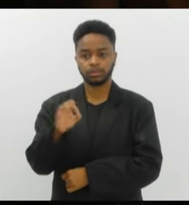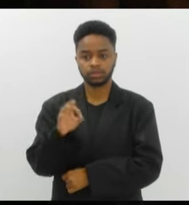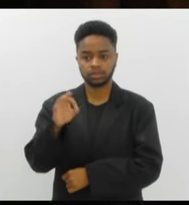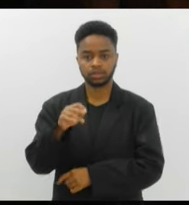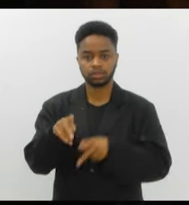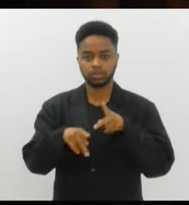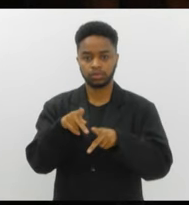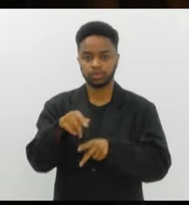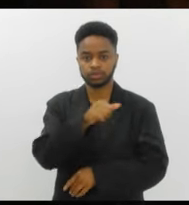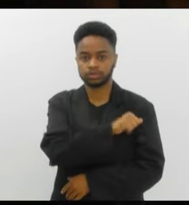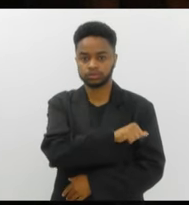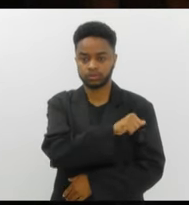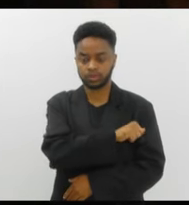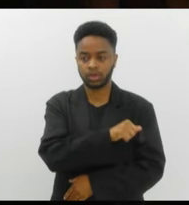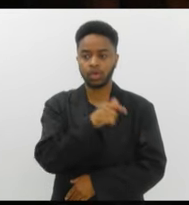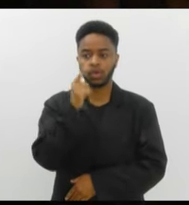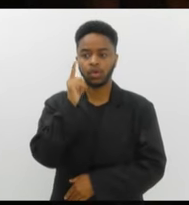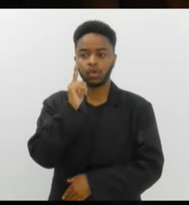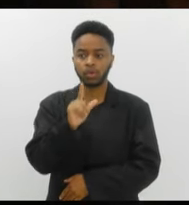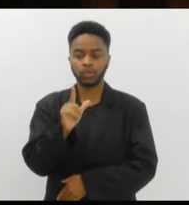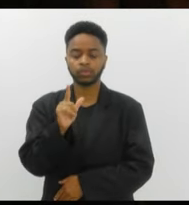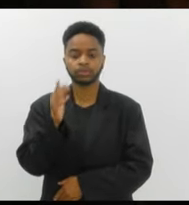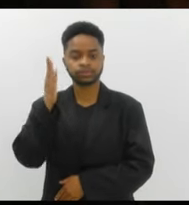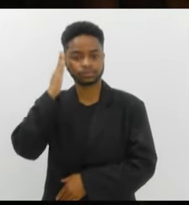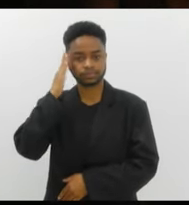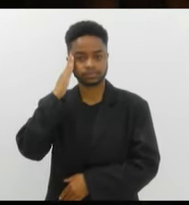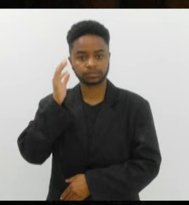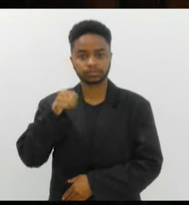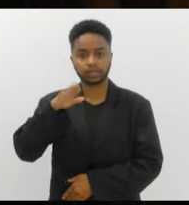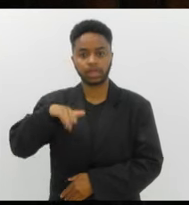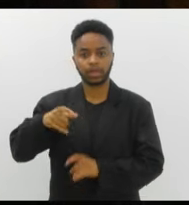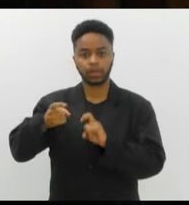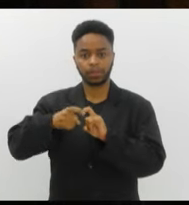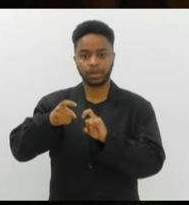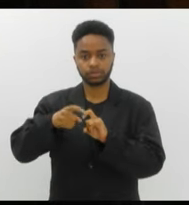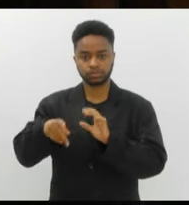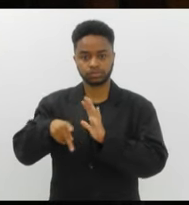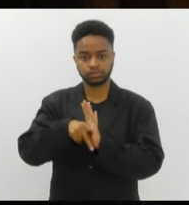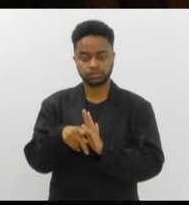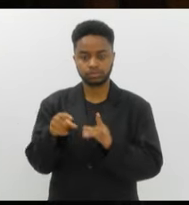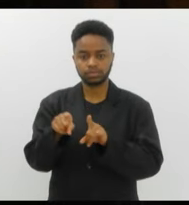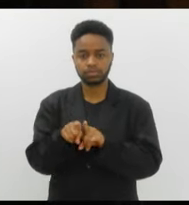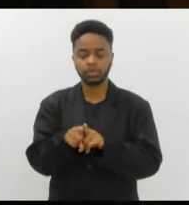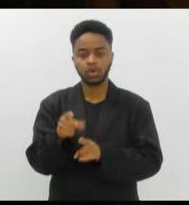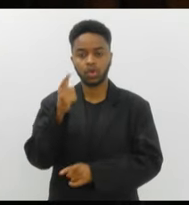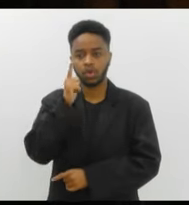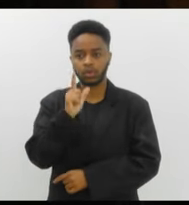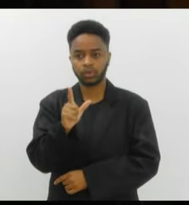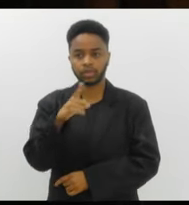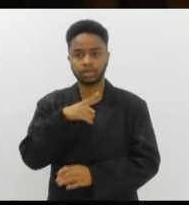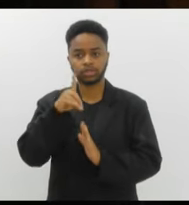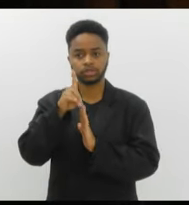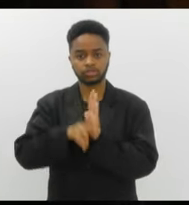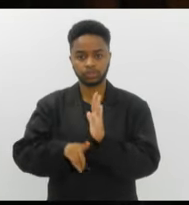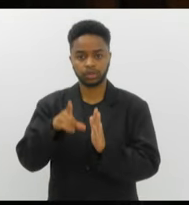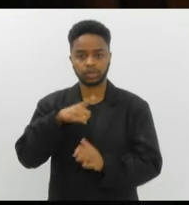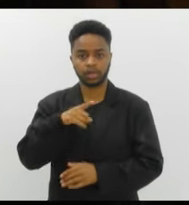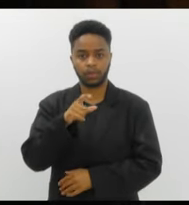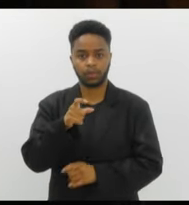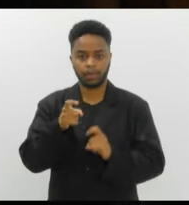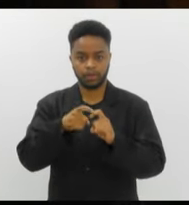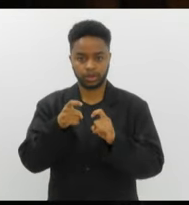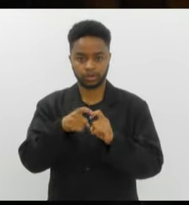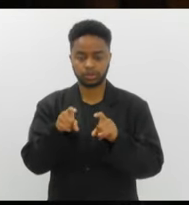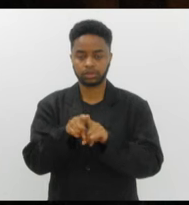carioca passou a poder saber quem era o seu médico, passou a ter direito de ter um médico,